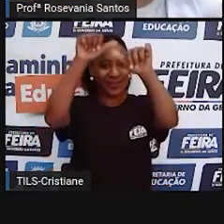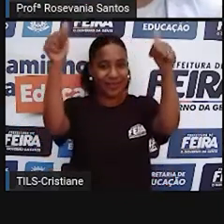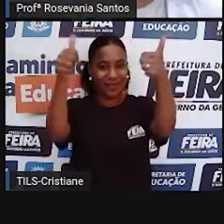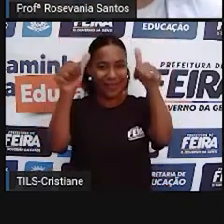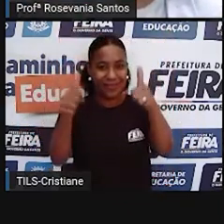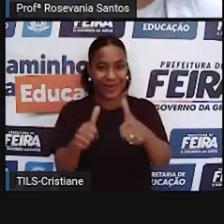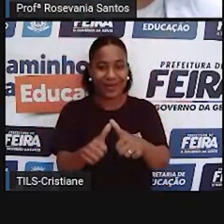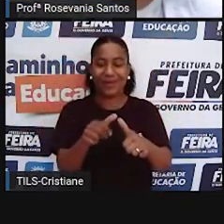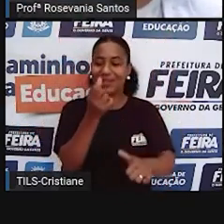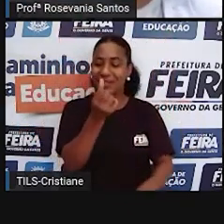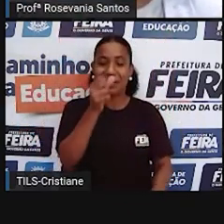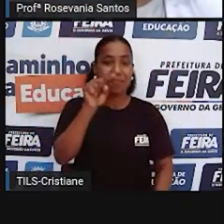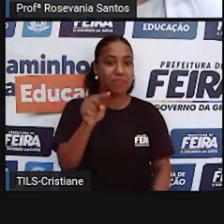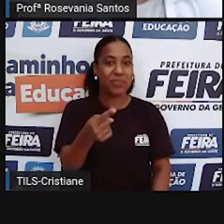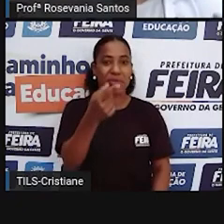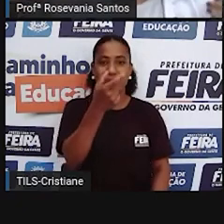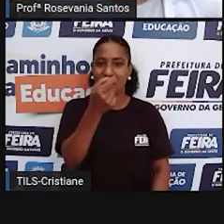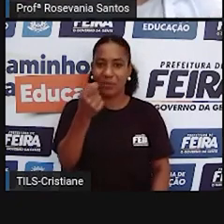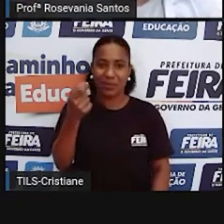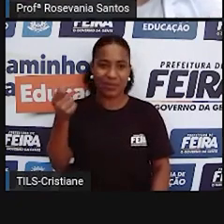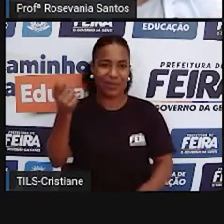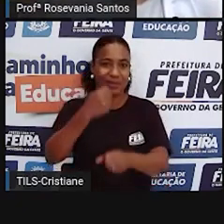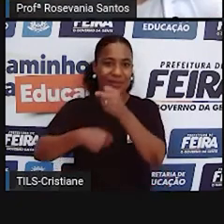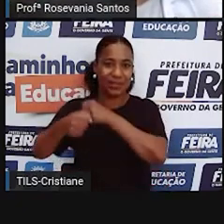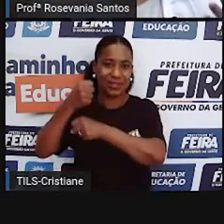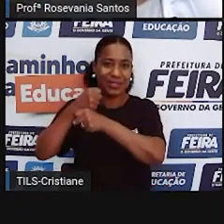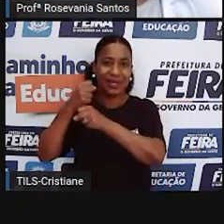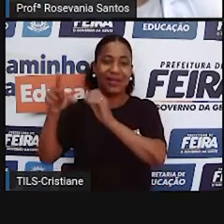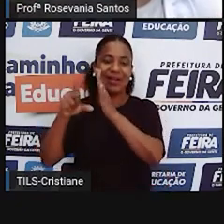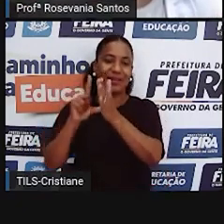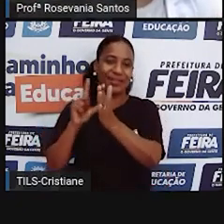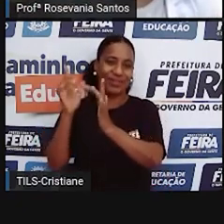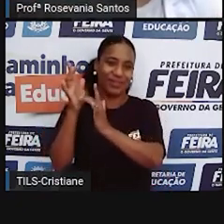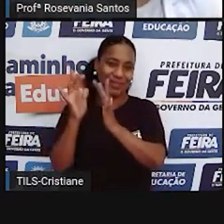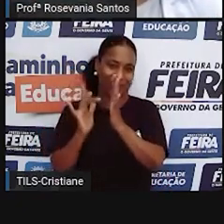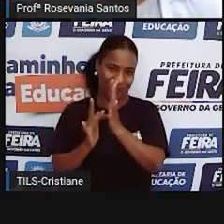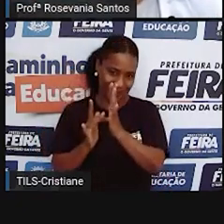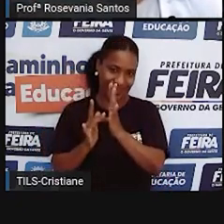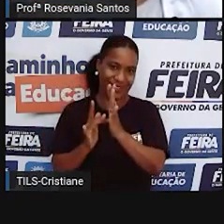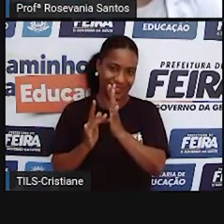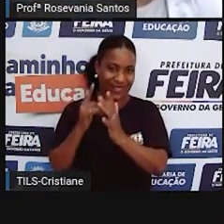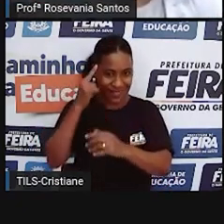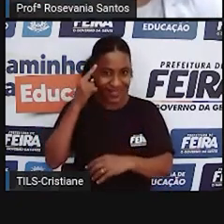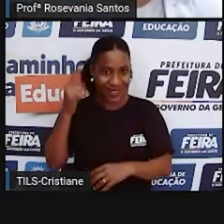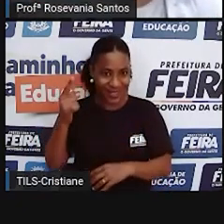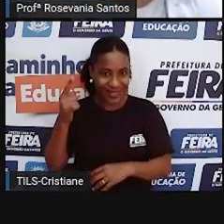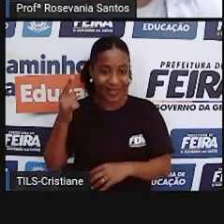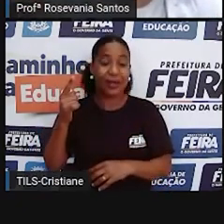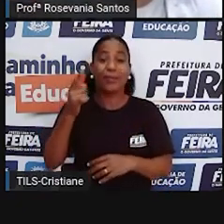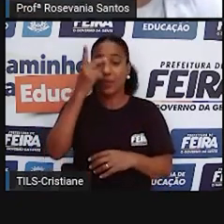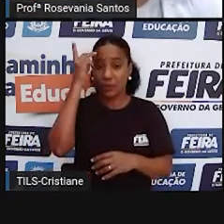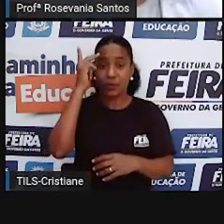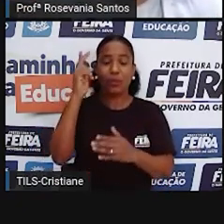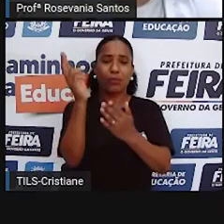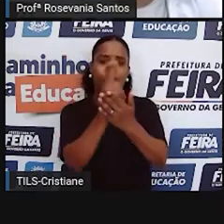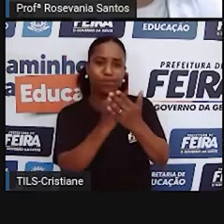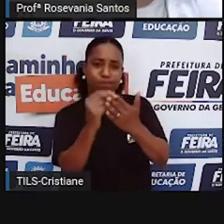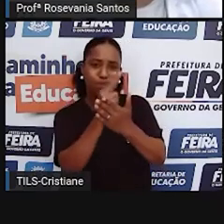6.000 antes de Cristo. Já se tinha essa ideia de desenhar as paisagens,